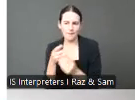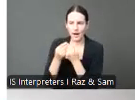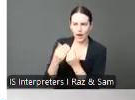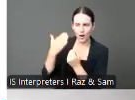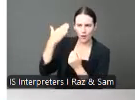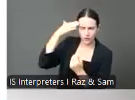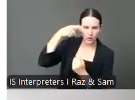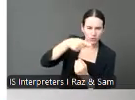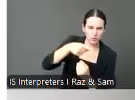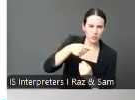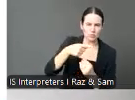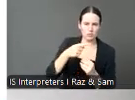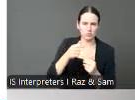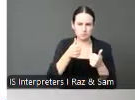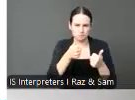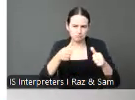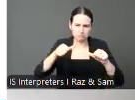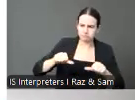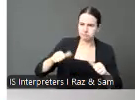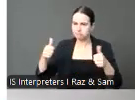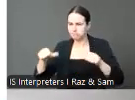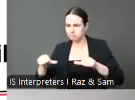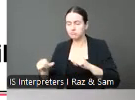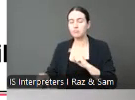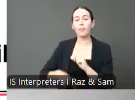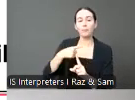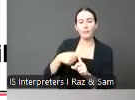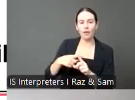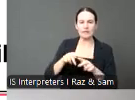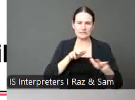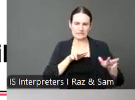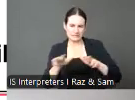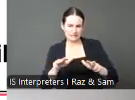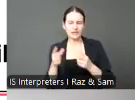a governança também e o financiamento.